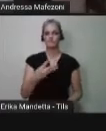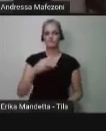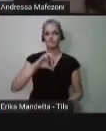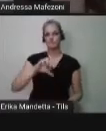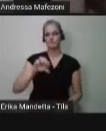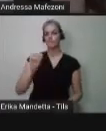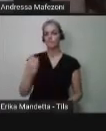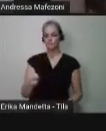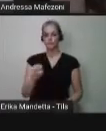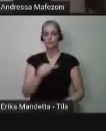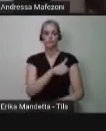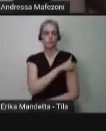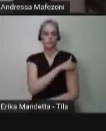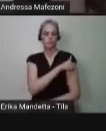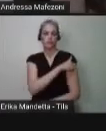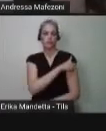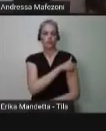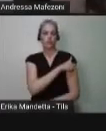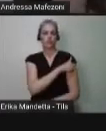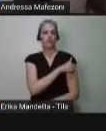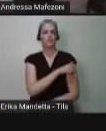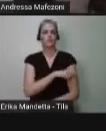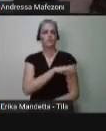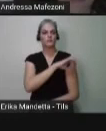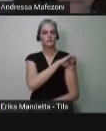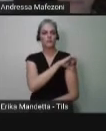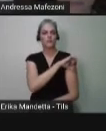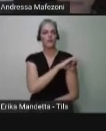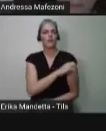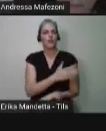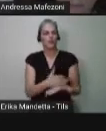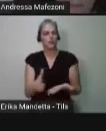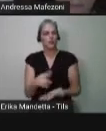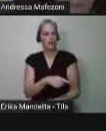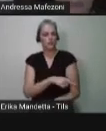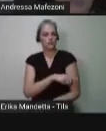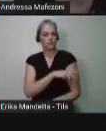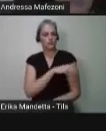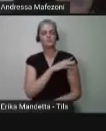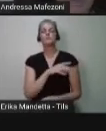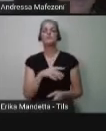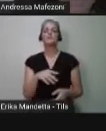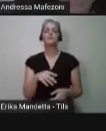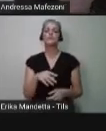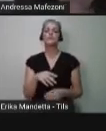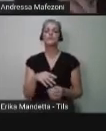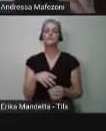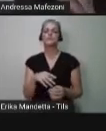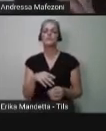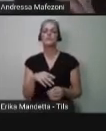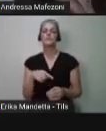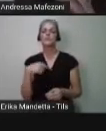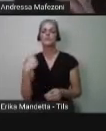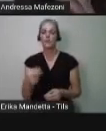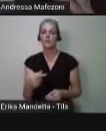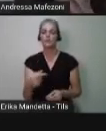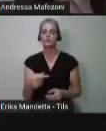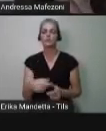1.398 estudantes no ensino fundamental nas séries iniciais e, pode passar,